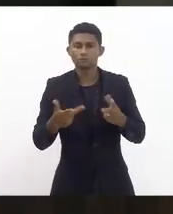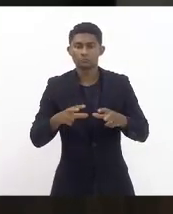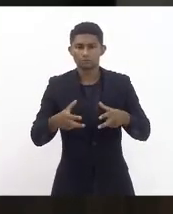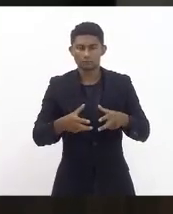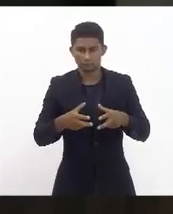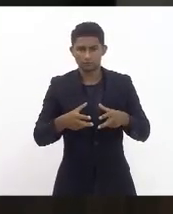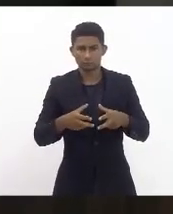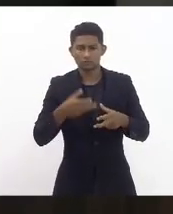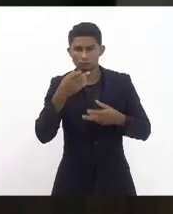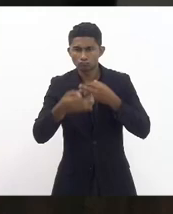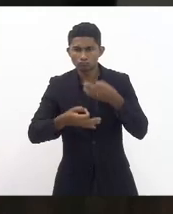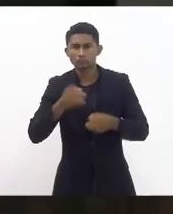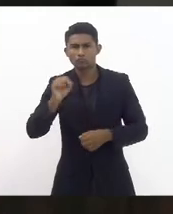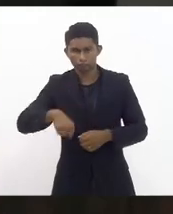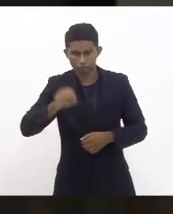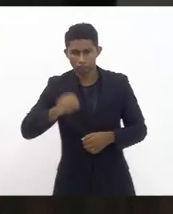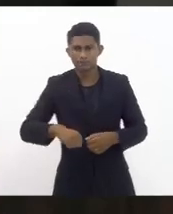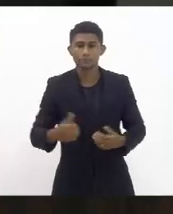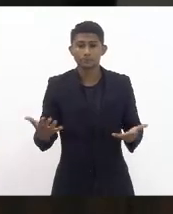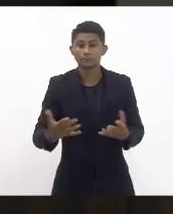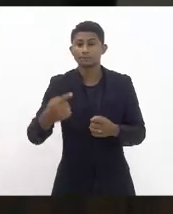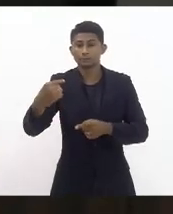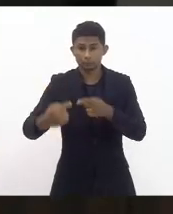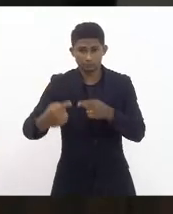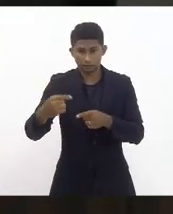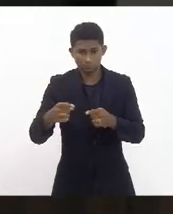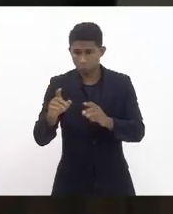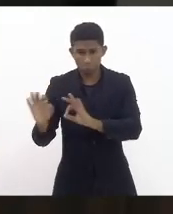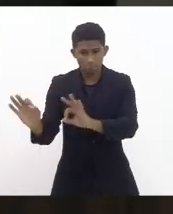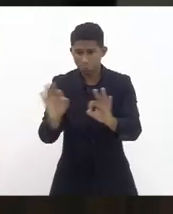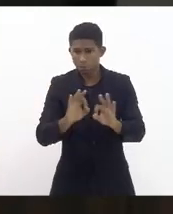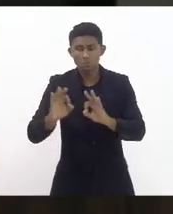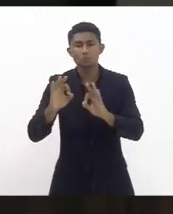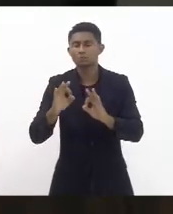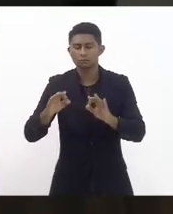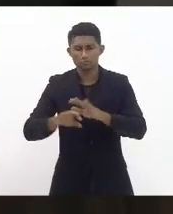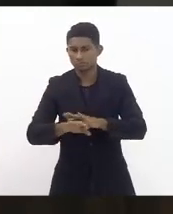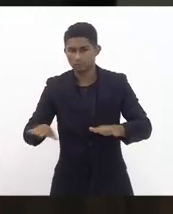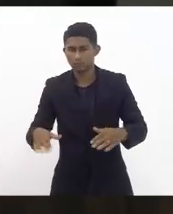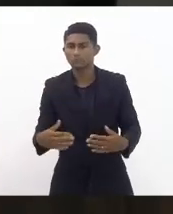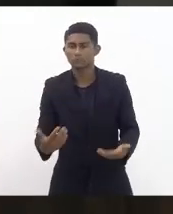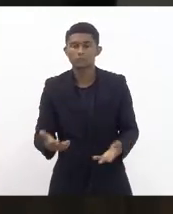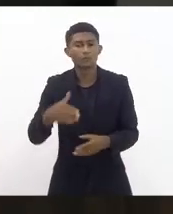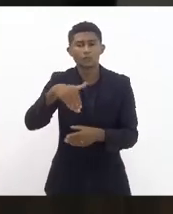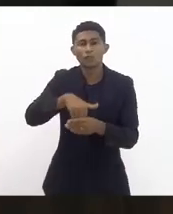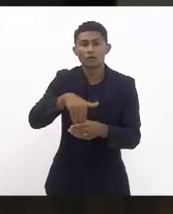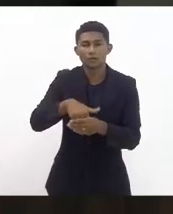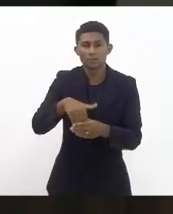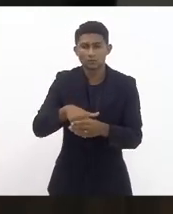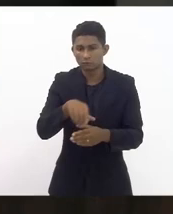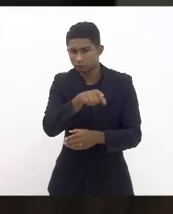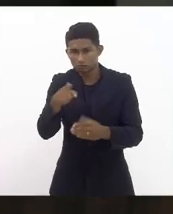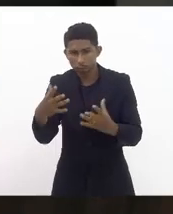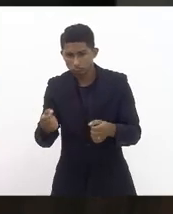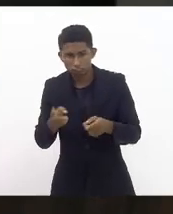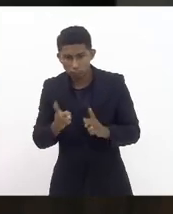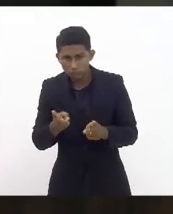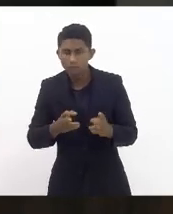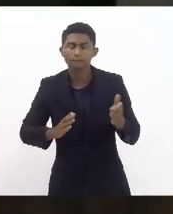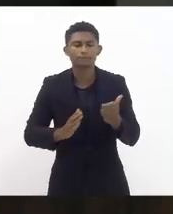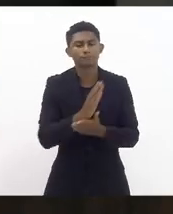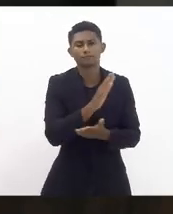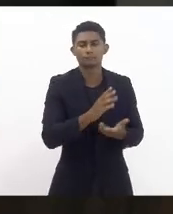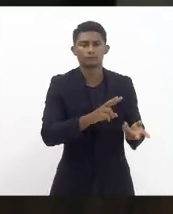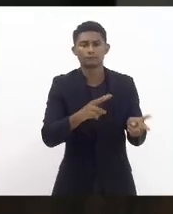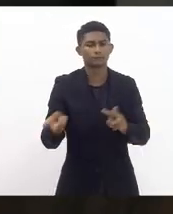Chico Machado. Em discussão, não havendo quem queira discutir, encerrada a discussão. Em votação, senhores que aprovam, permaneçam como estão, aprovado,